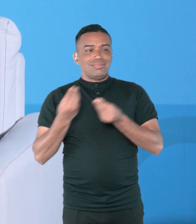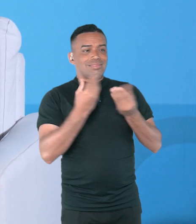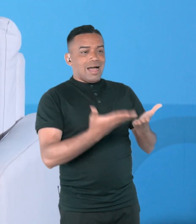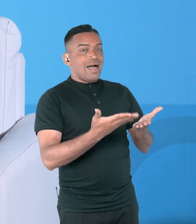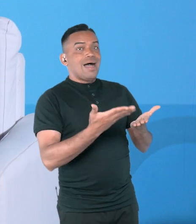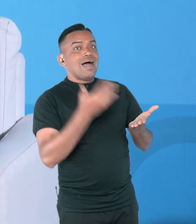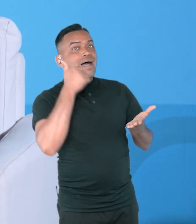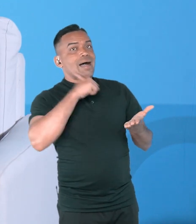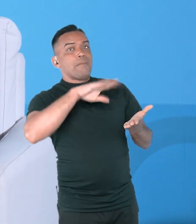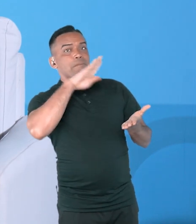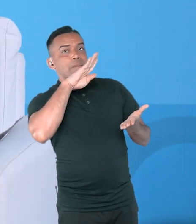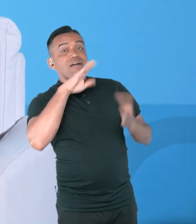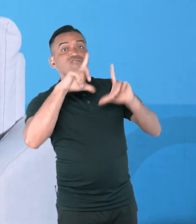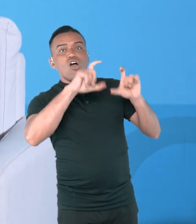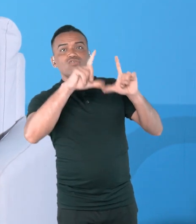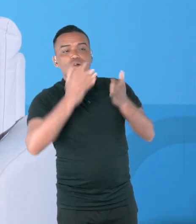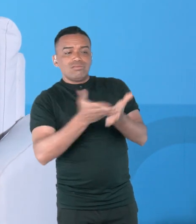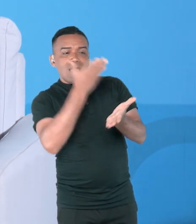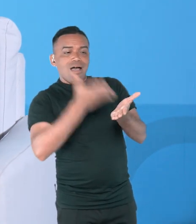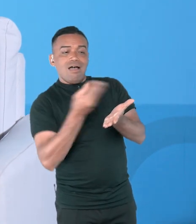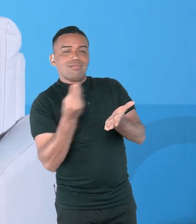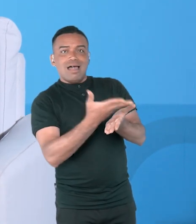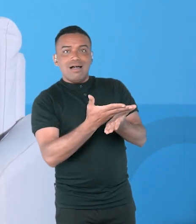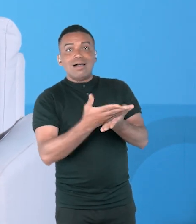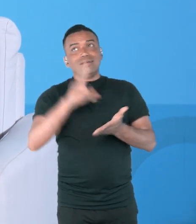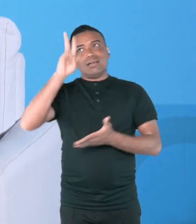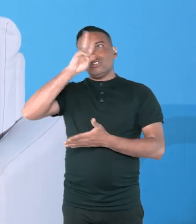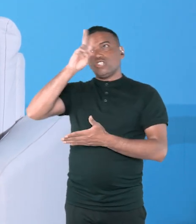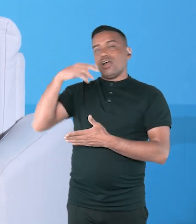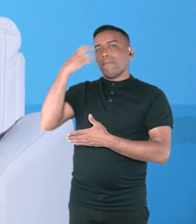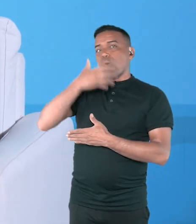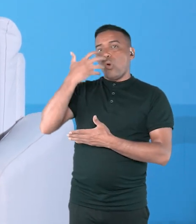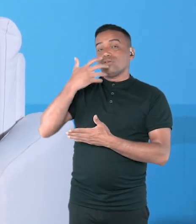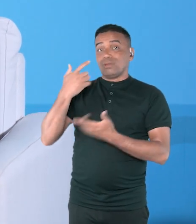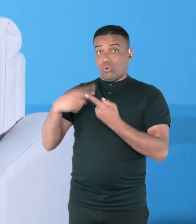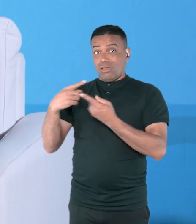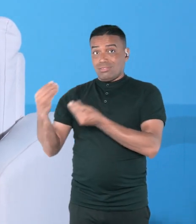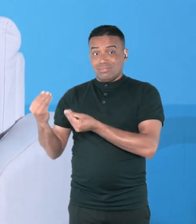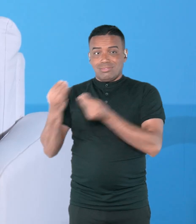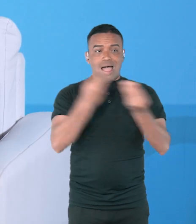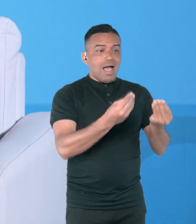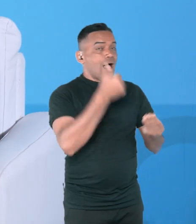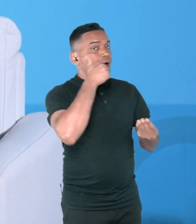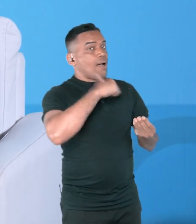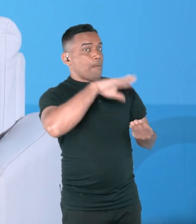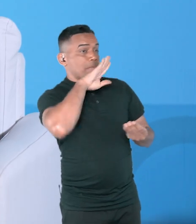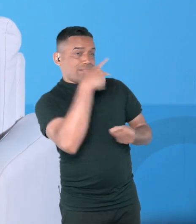a mãe ver um álbum de fotos. Ele começa com a história da música, na verdade, assim, porque ele dá para a